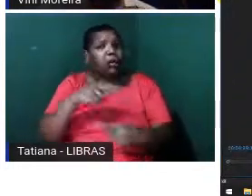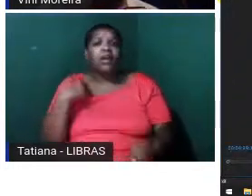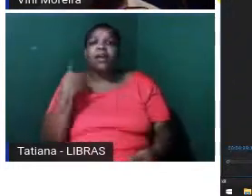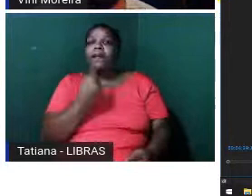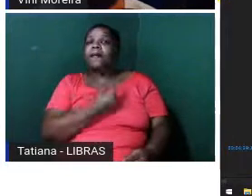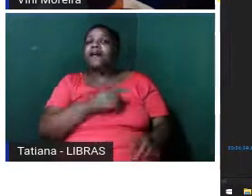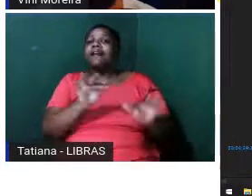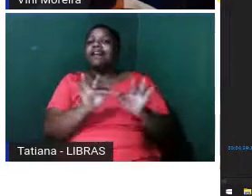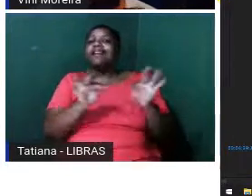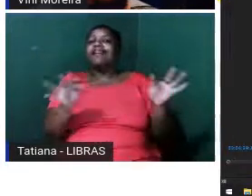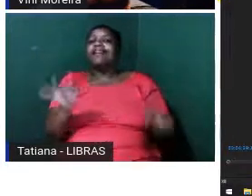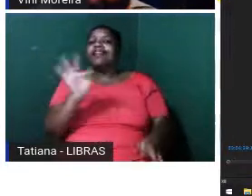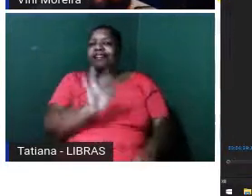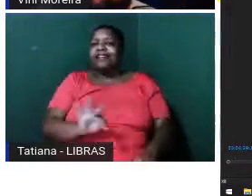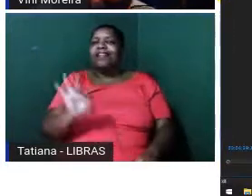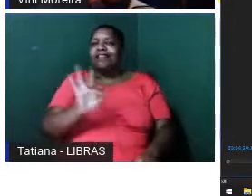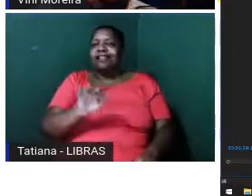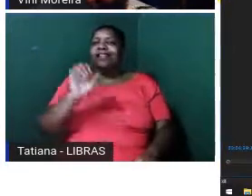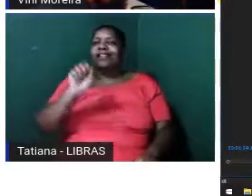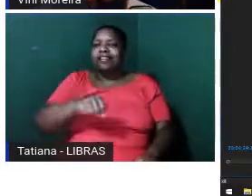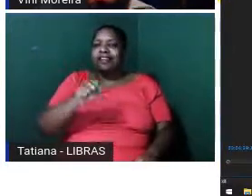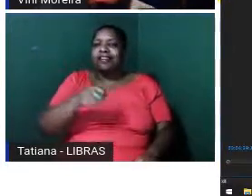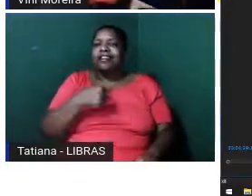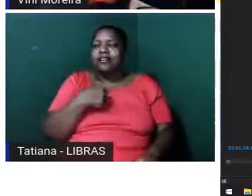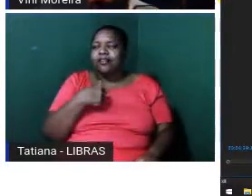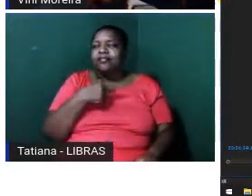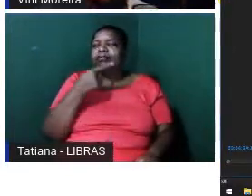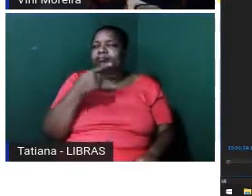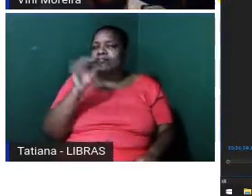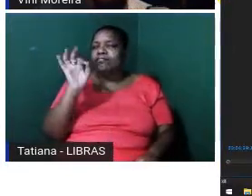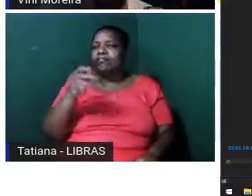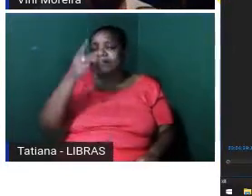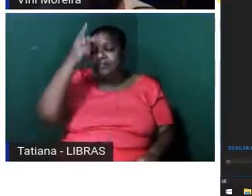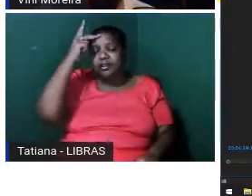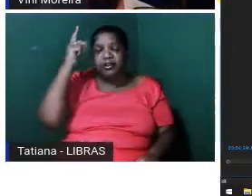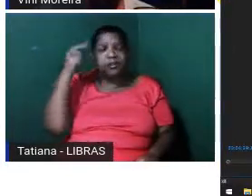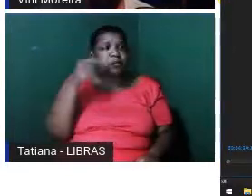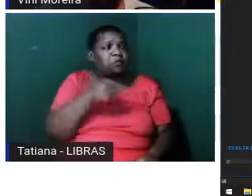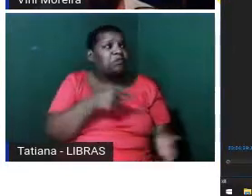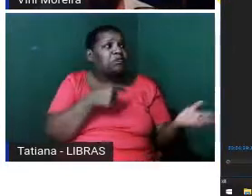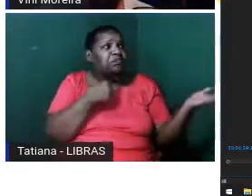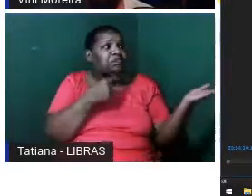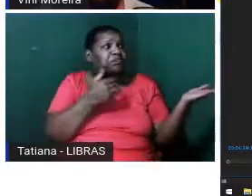o que eu simples funciona muito provavelmente as pessoas nem